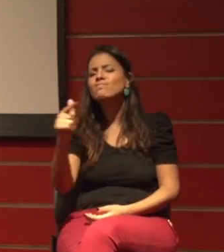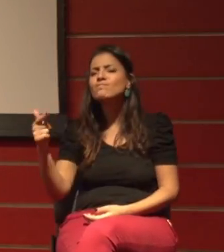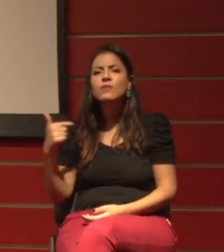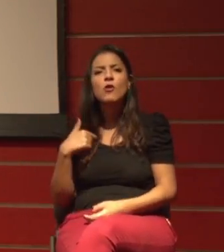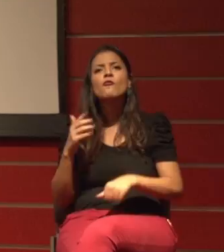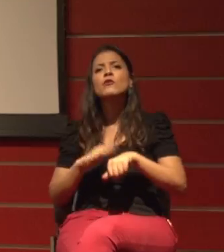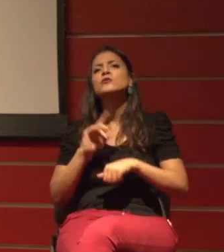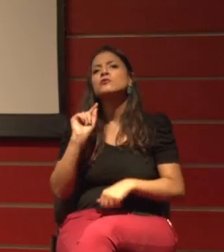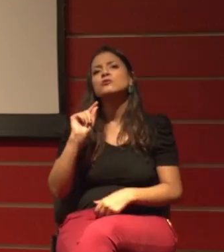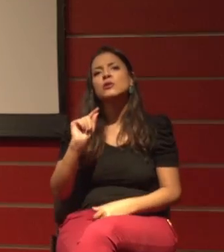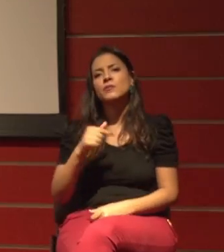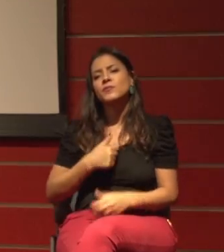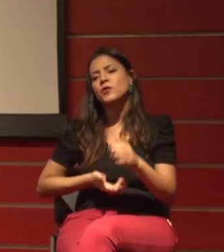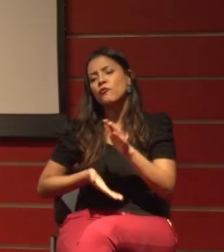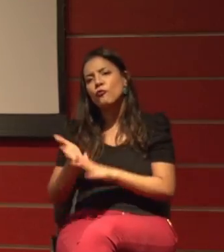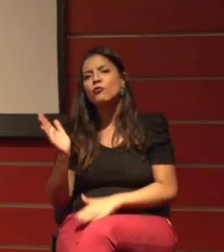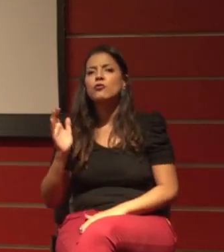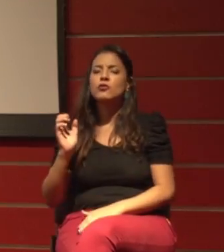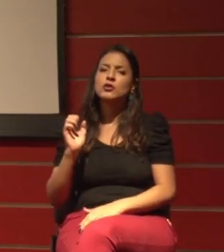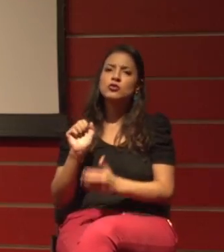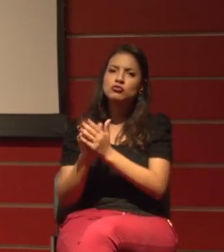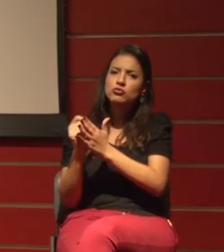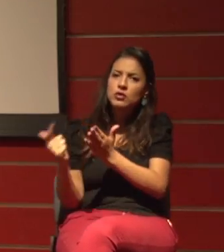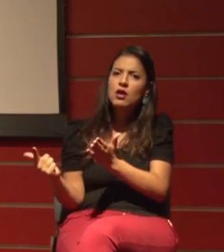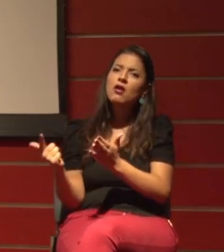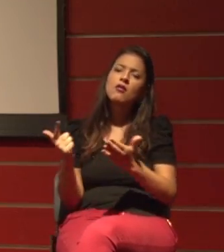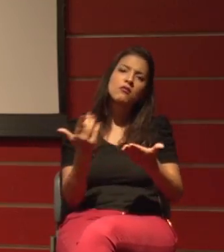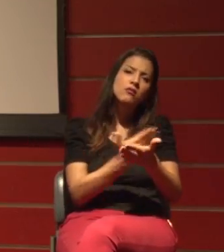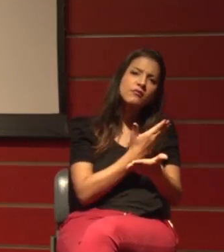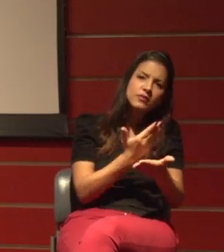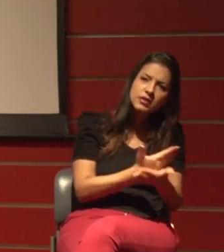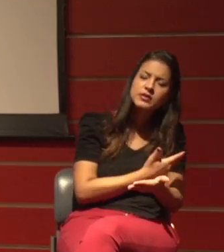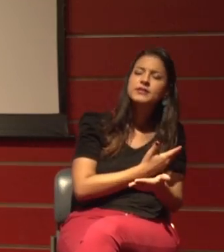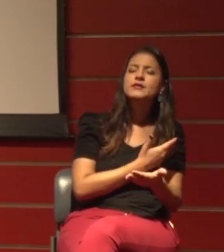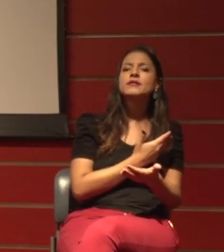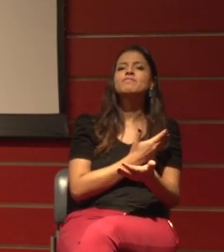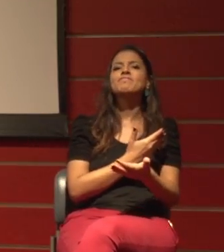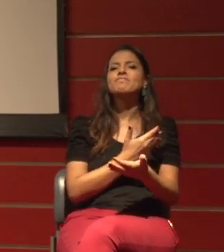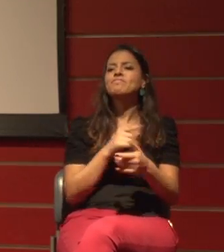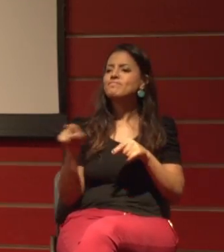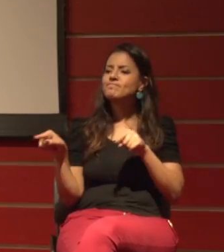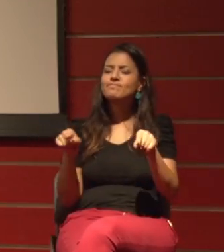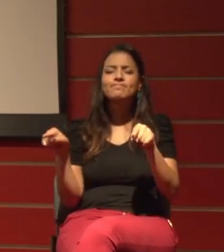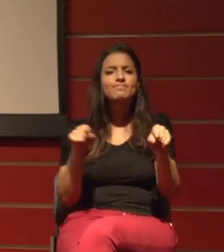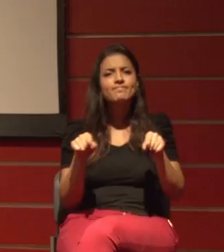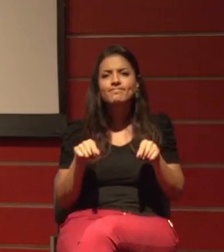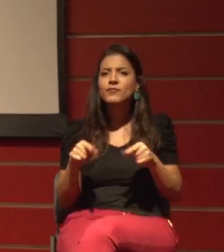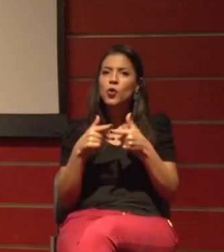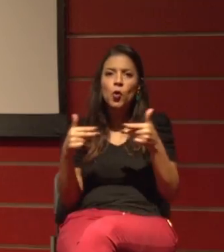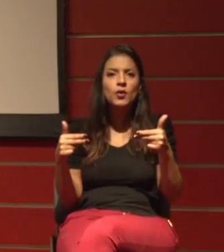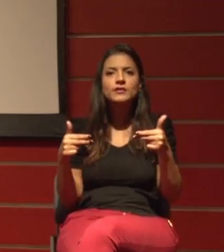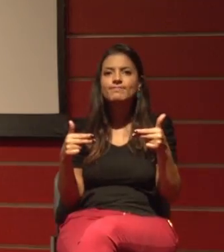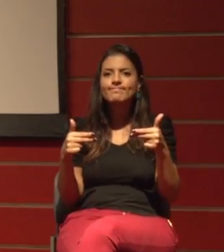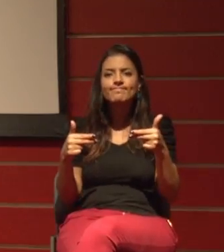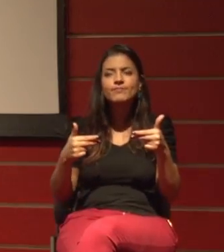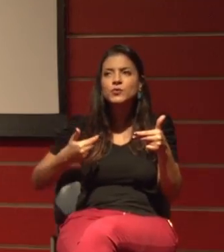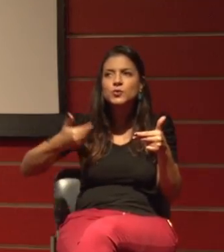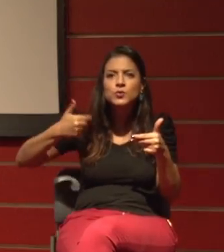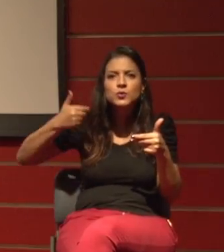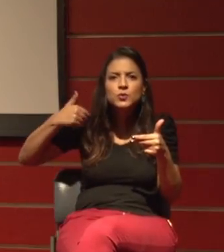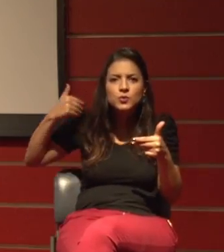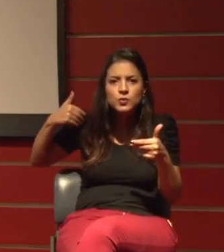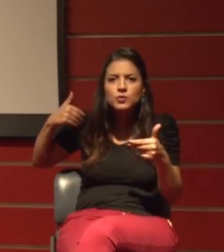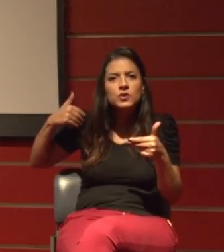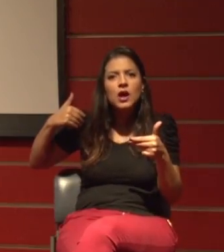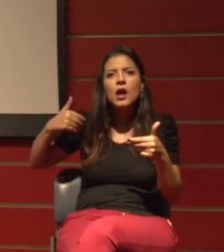foi fui para jornais fui para revistas fui para Fontes eh em Fontes primárias né